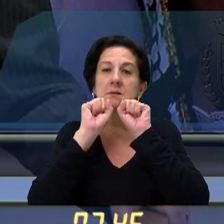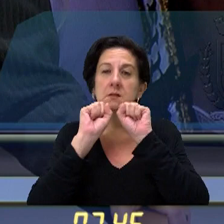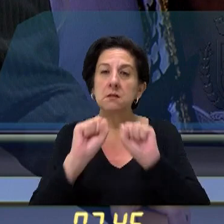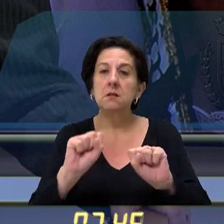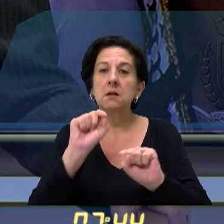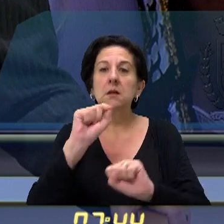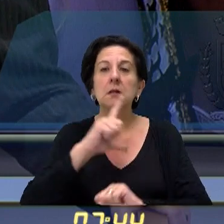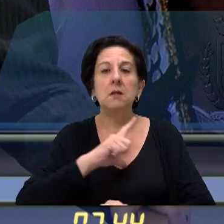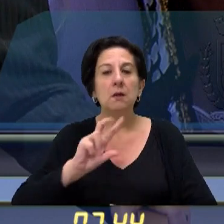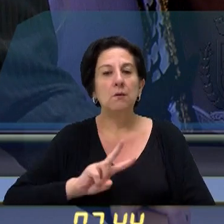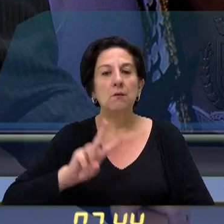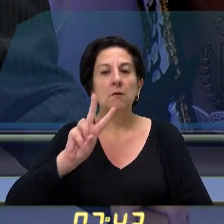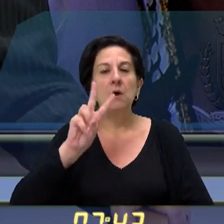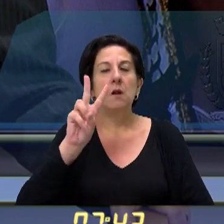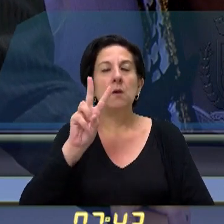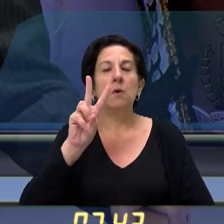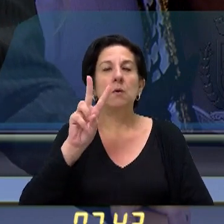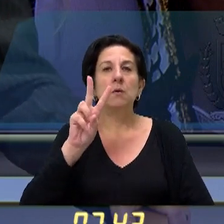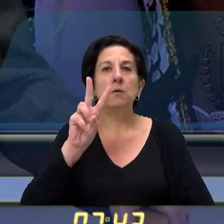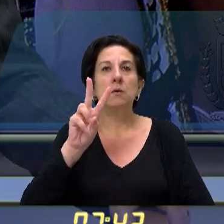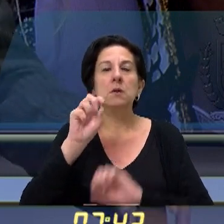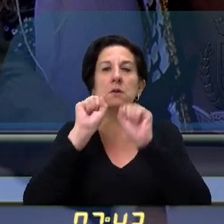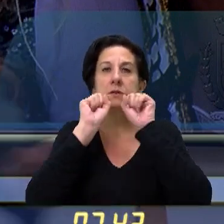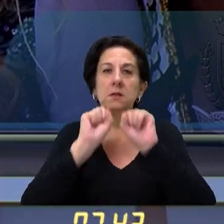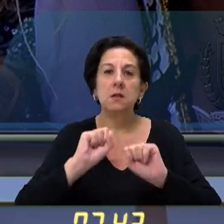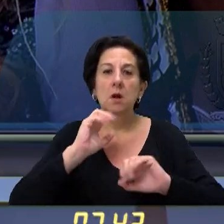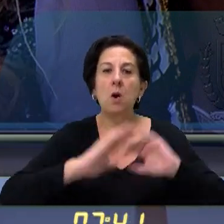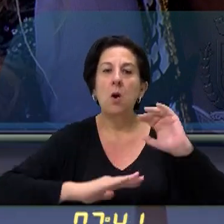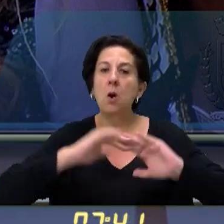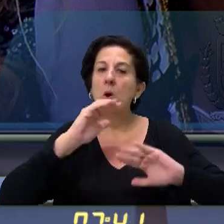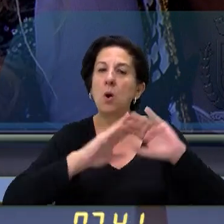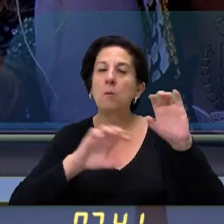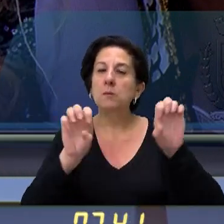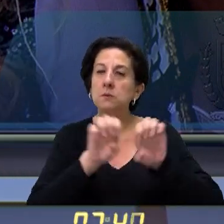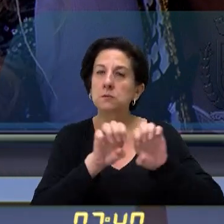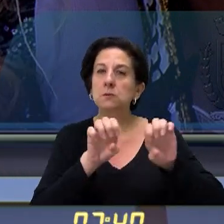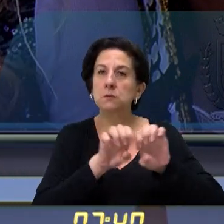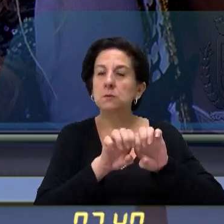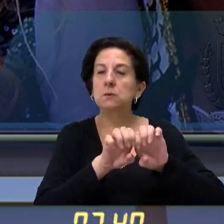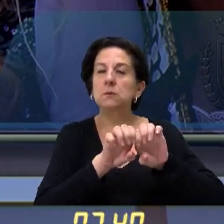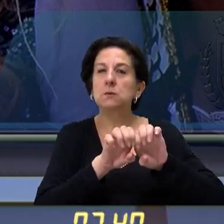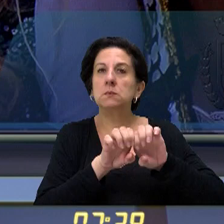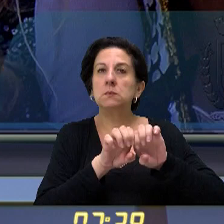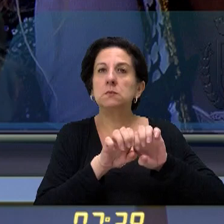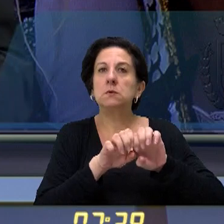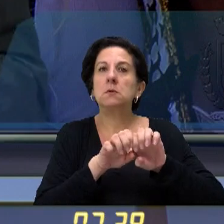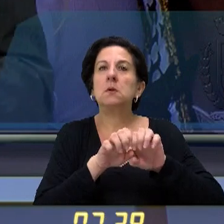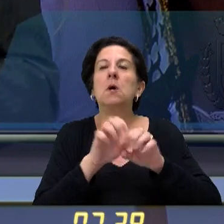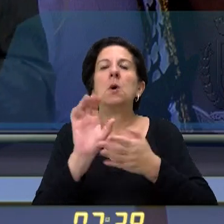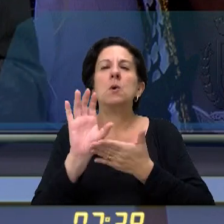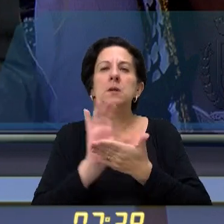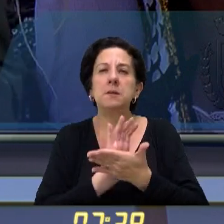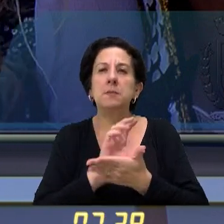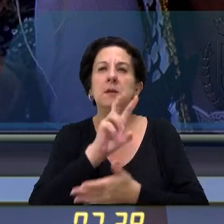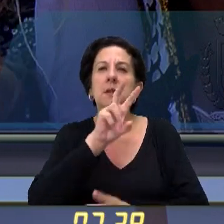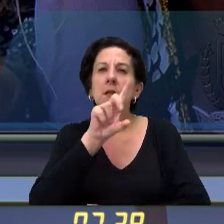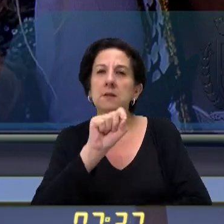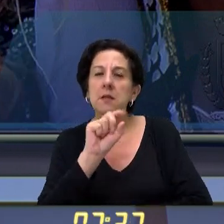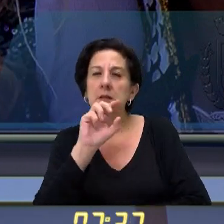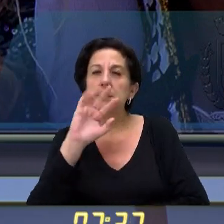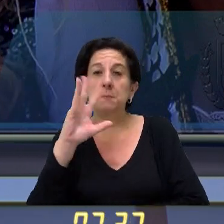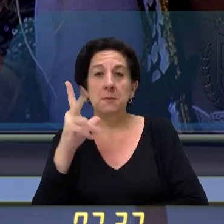que tem um valor considerável, que é a Secretaria de Obras e Infraestrutura. Então, de um orçamento de 510